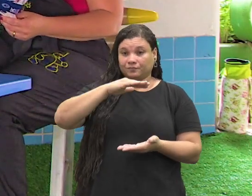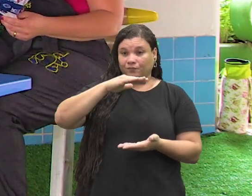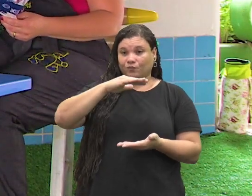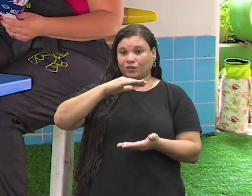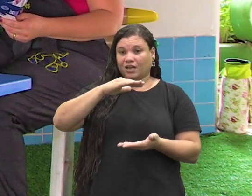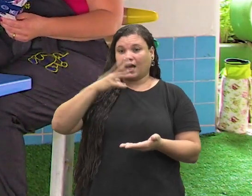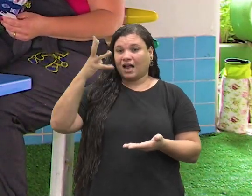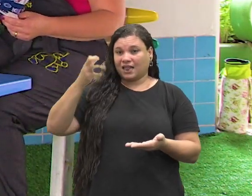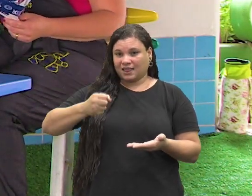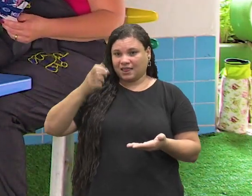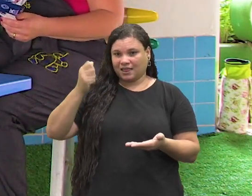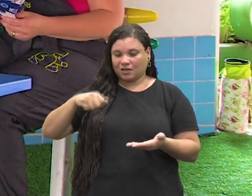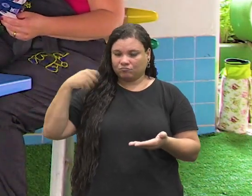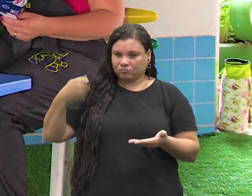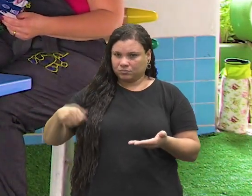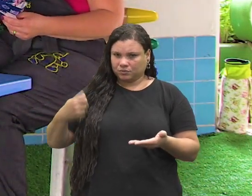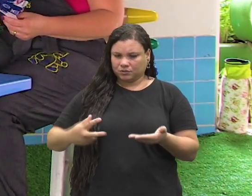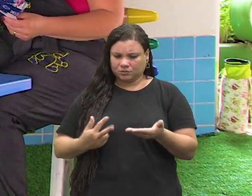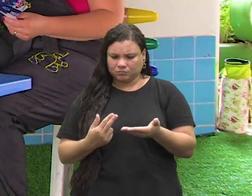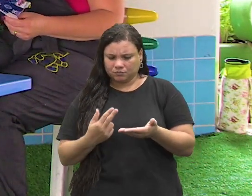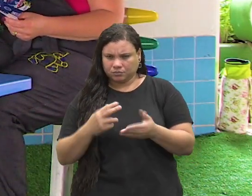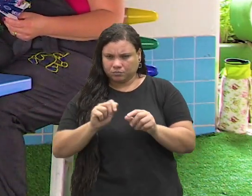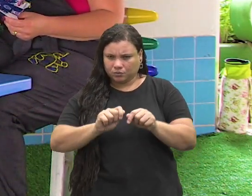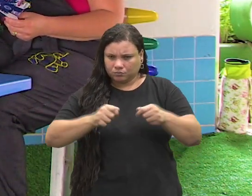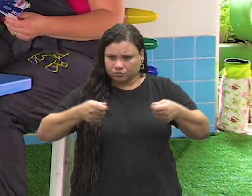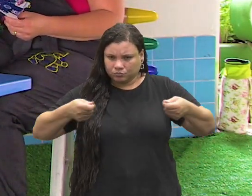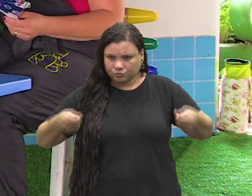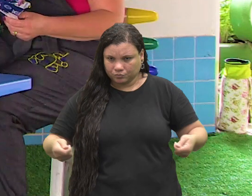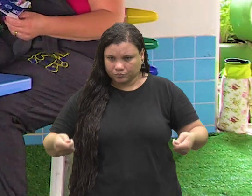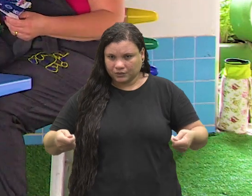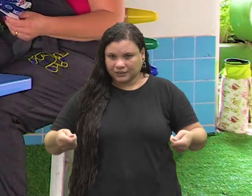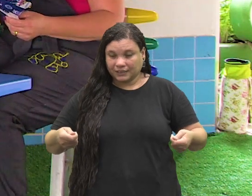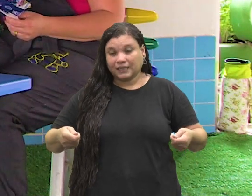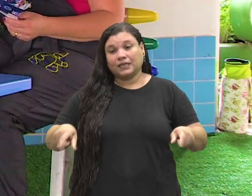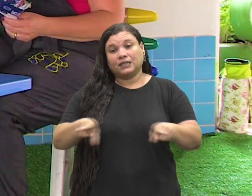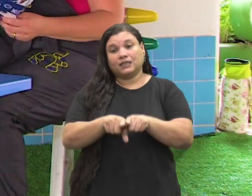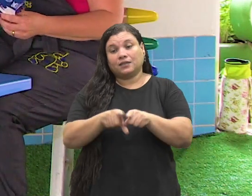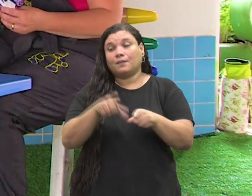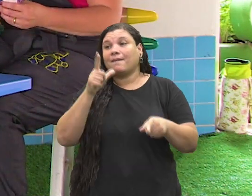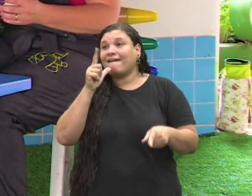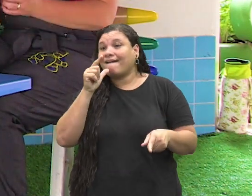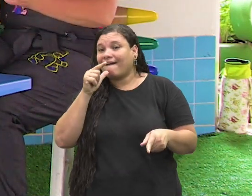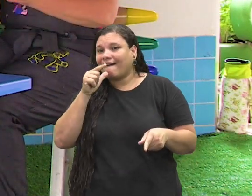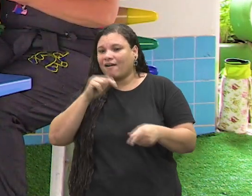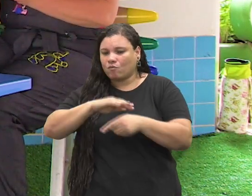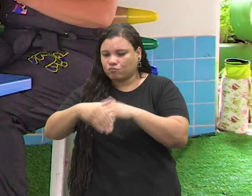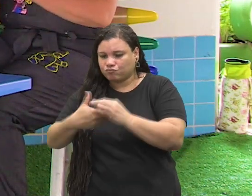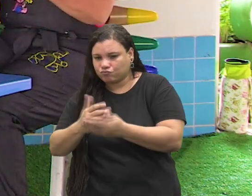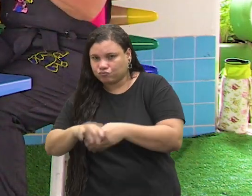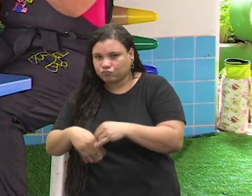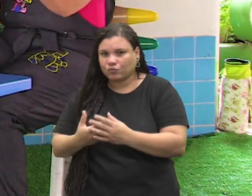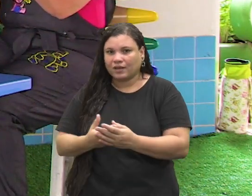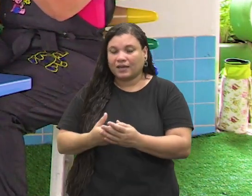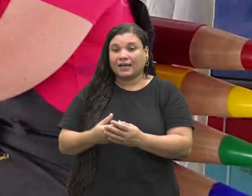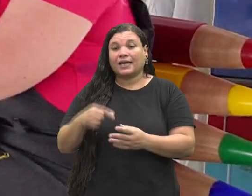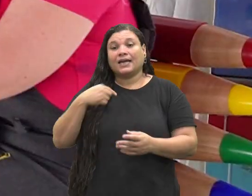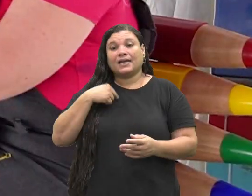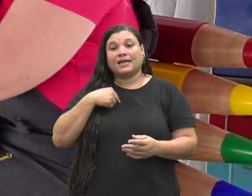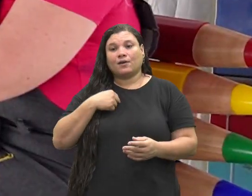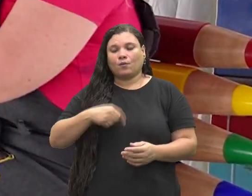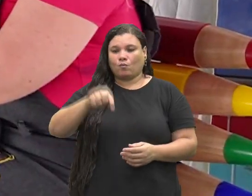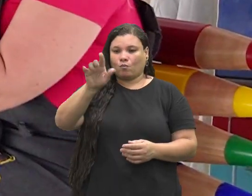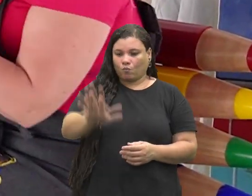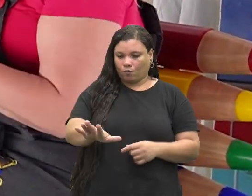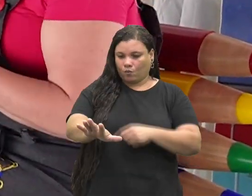fica lá um restinho, sabe, Solange, de leite lá. E coloquei o molde de uma mão, recortei. E olha